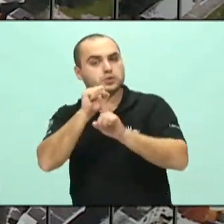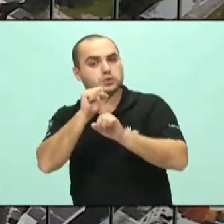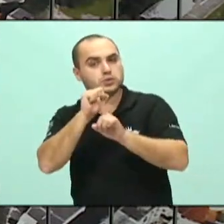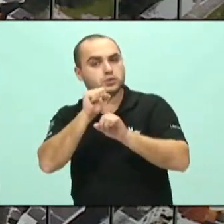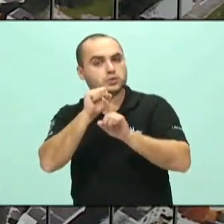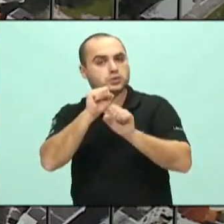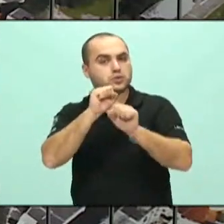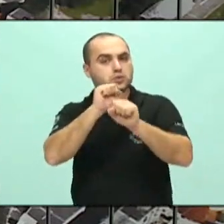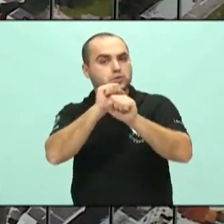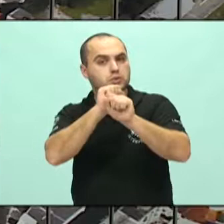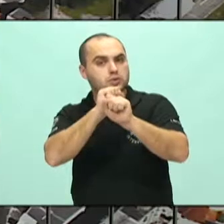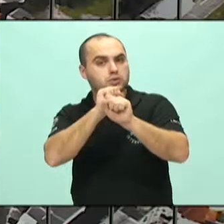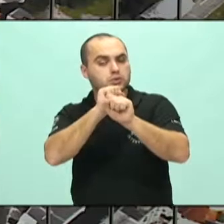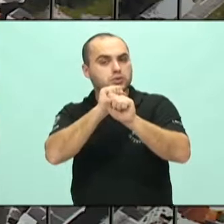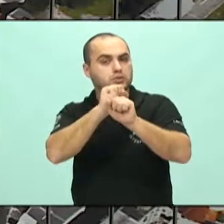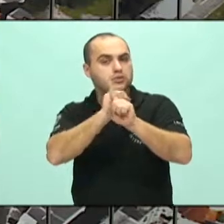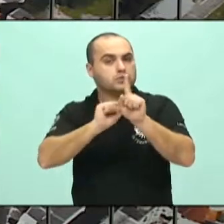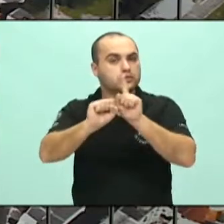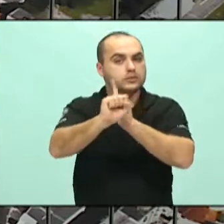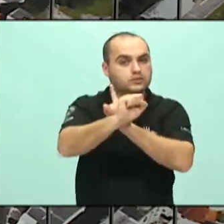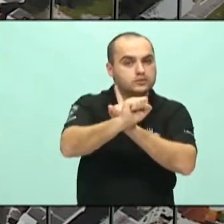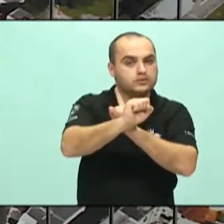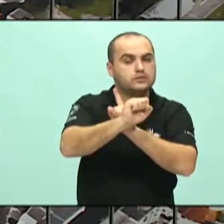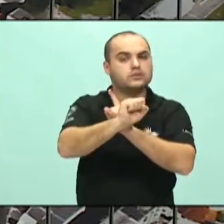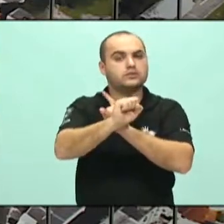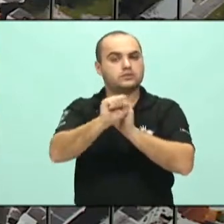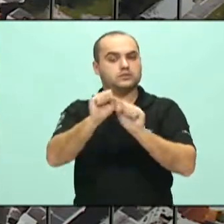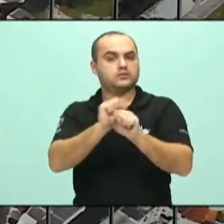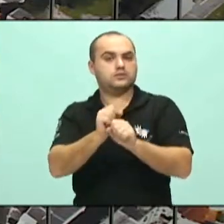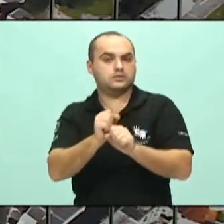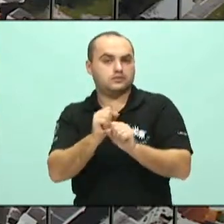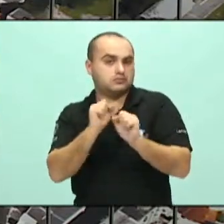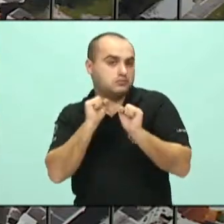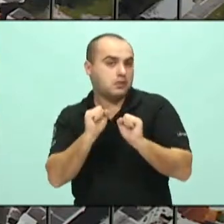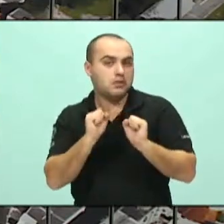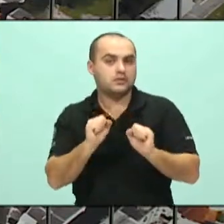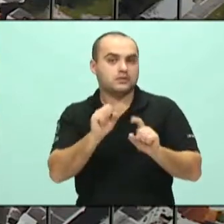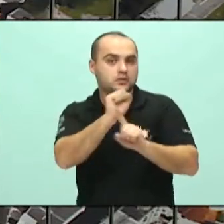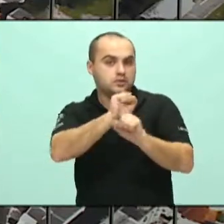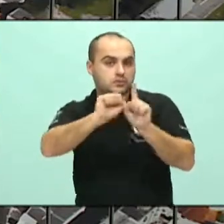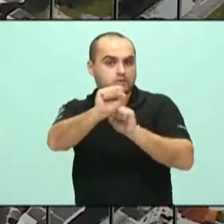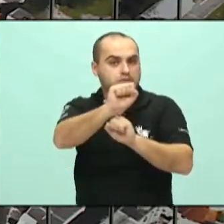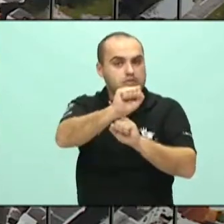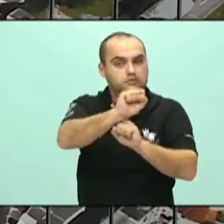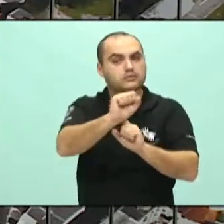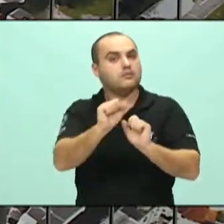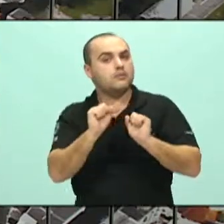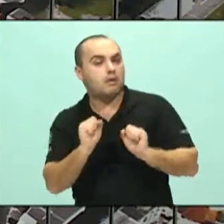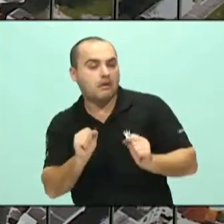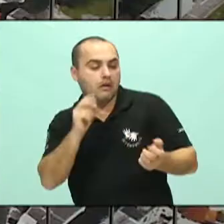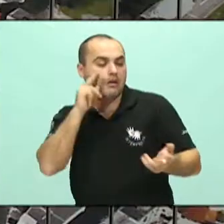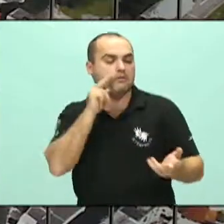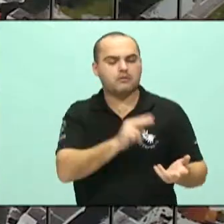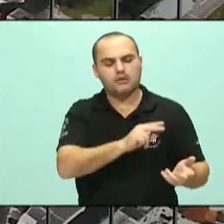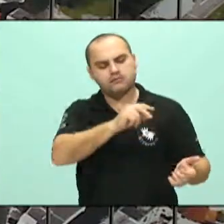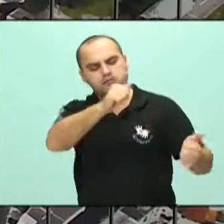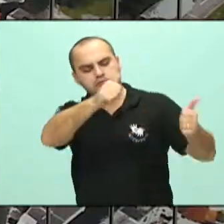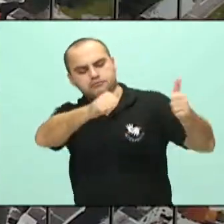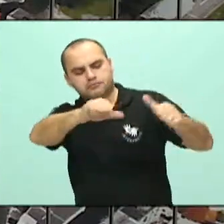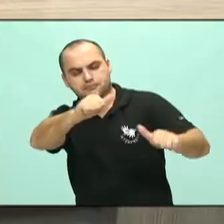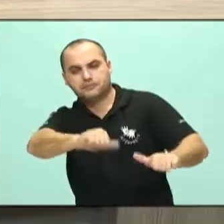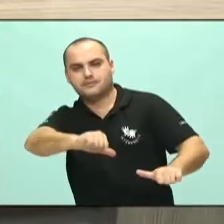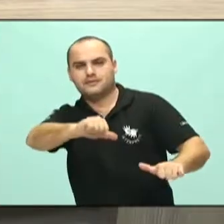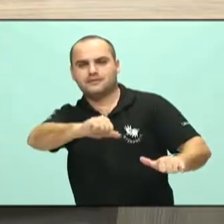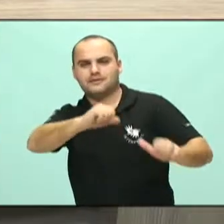formas de interpretação, linhas ideológicas, você vai analisar aquele fato. Então você vai